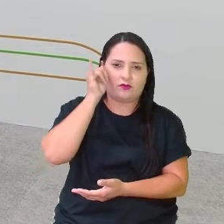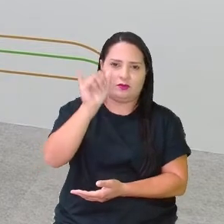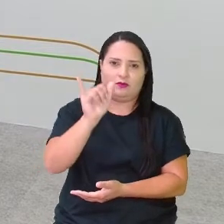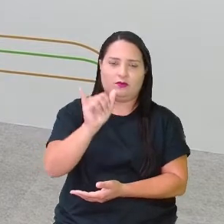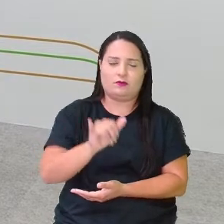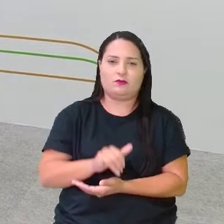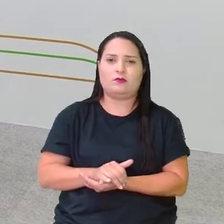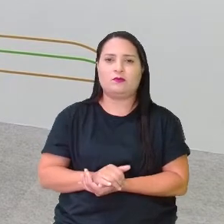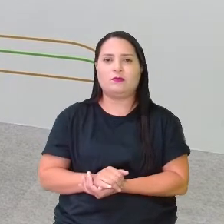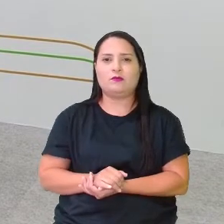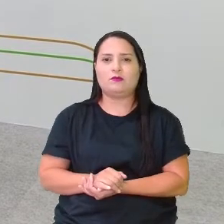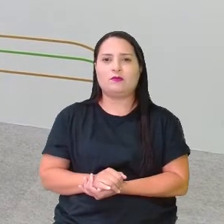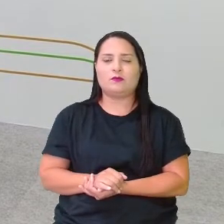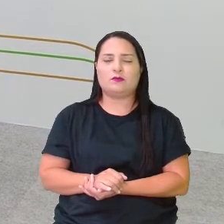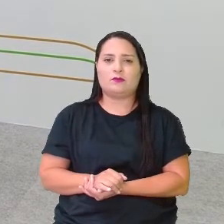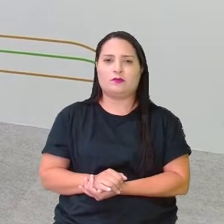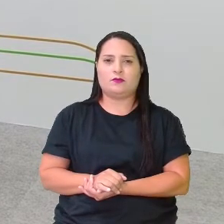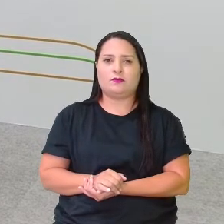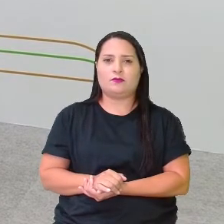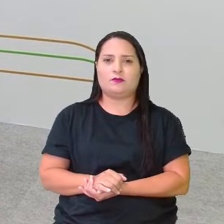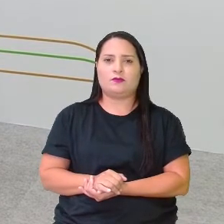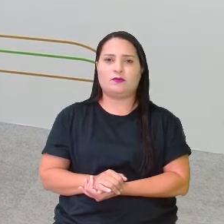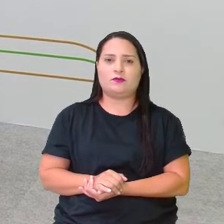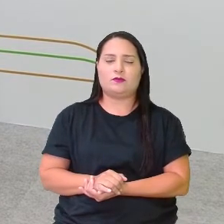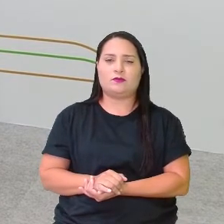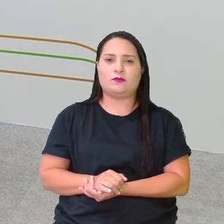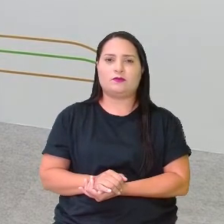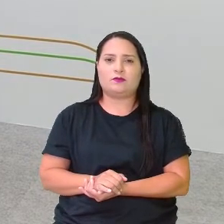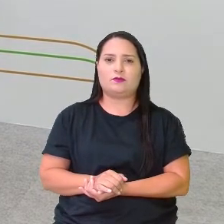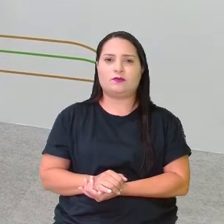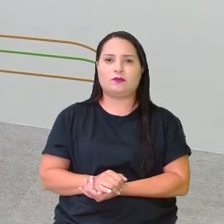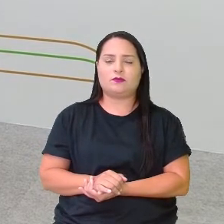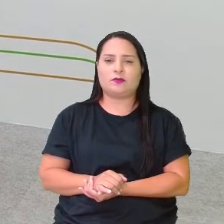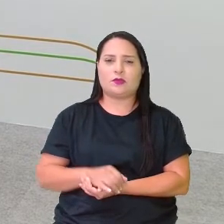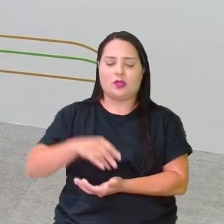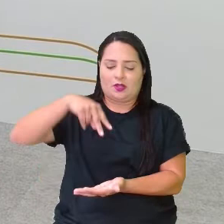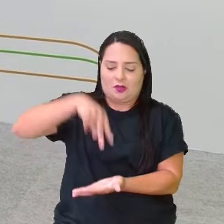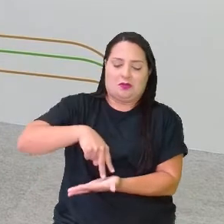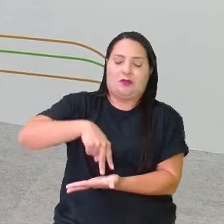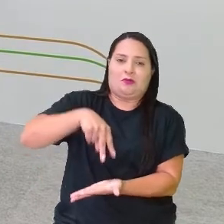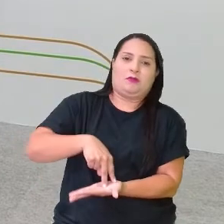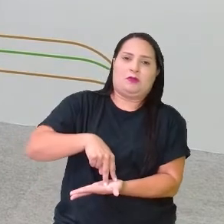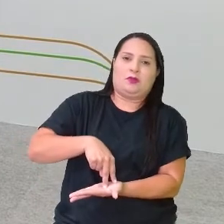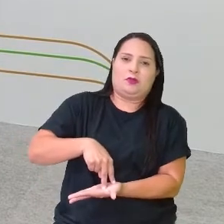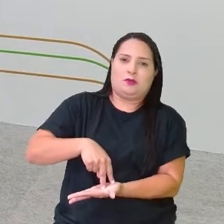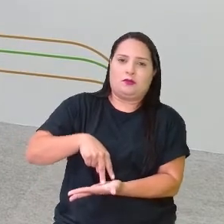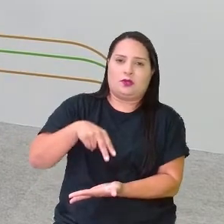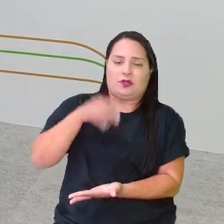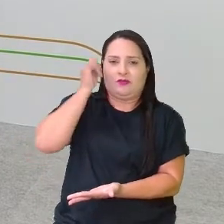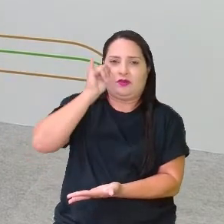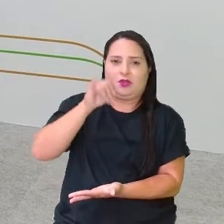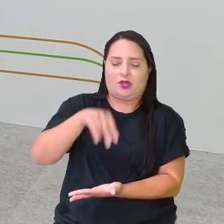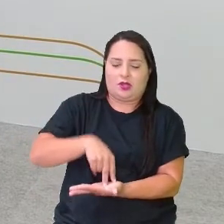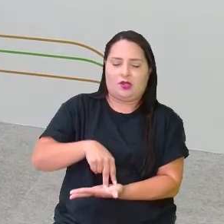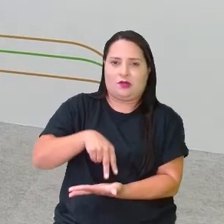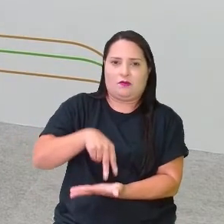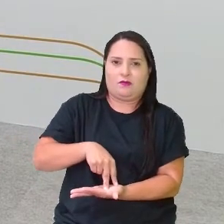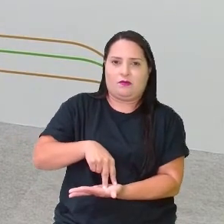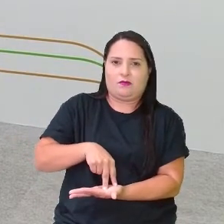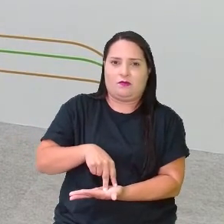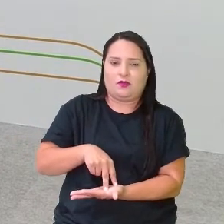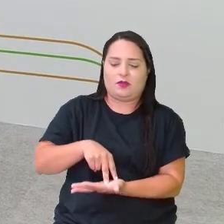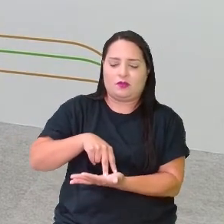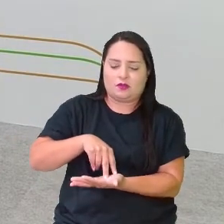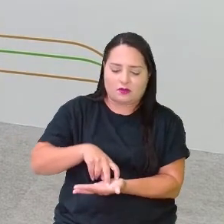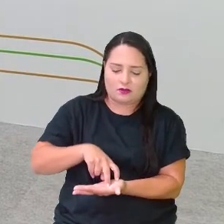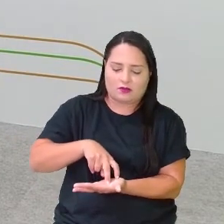tento manter. Mesma coisa também de não deixar ele retão, de pular assim, ó, né? Flexiona